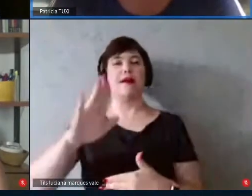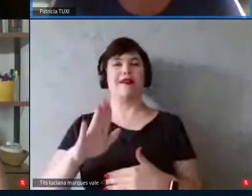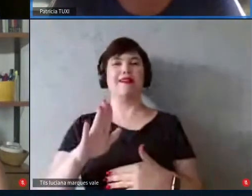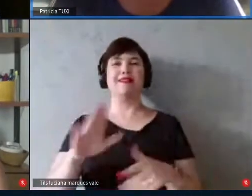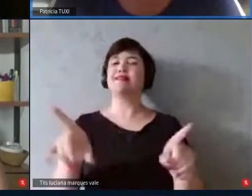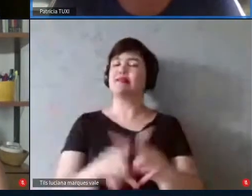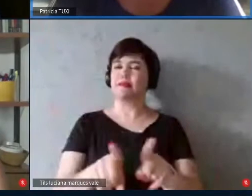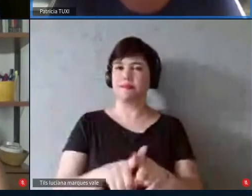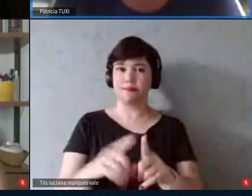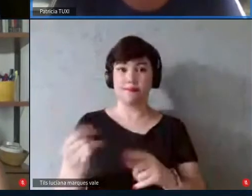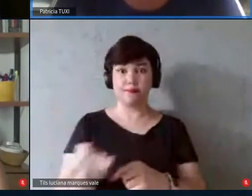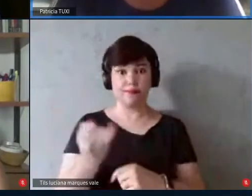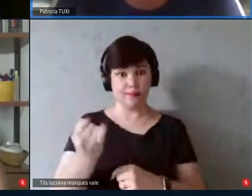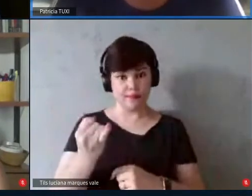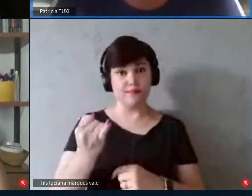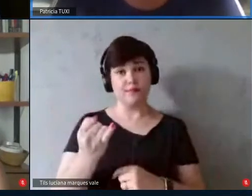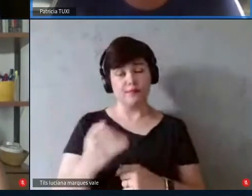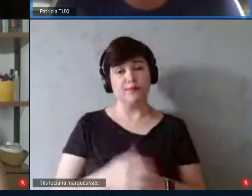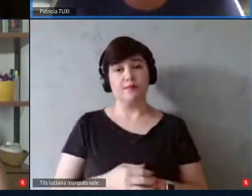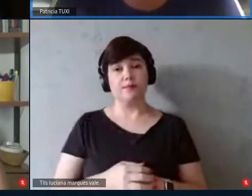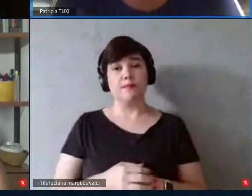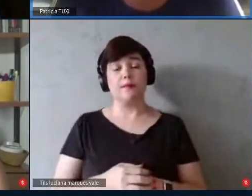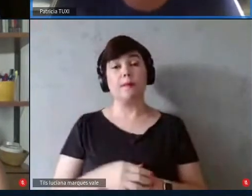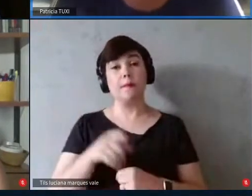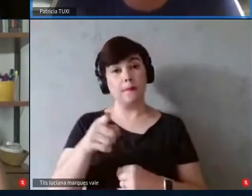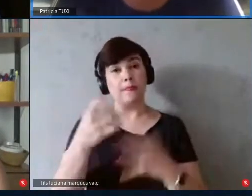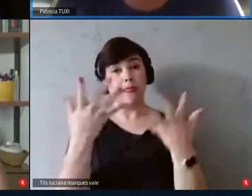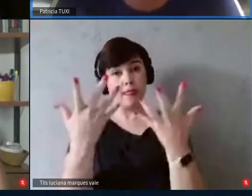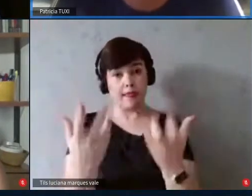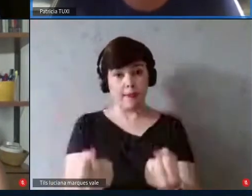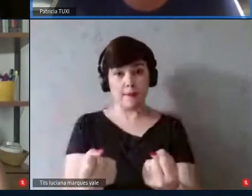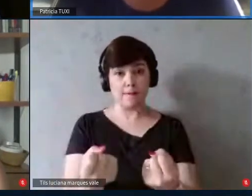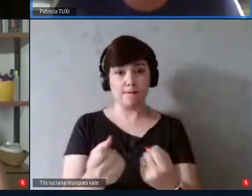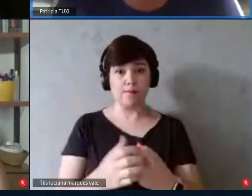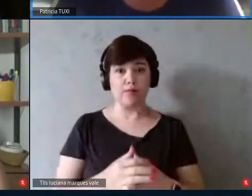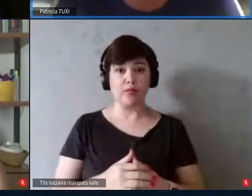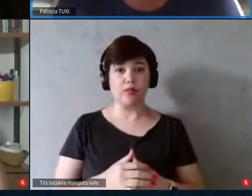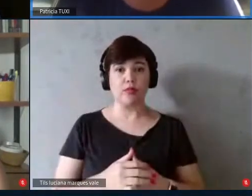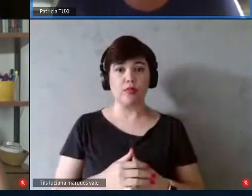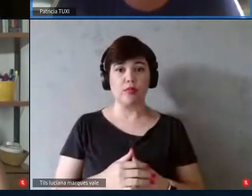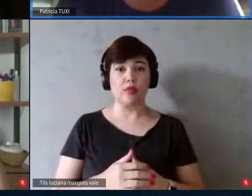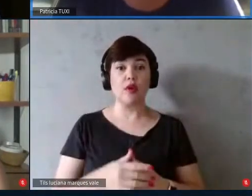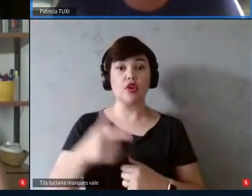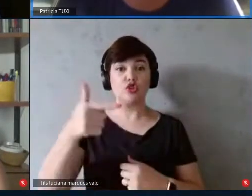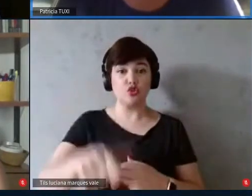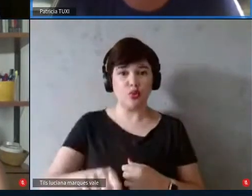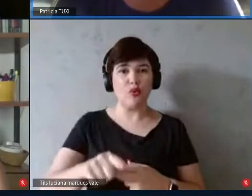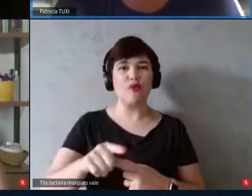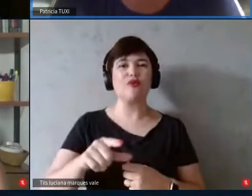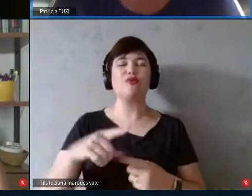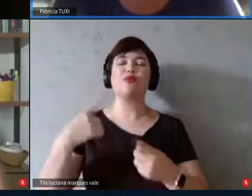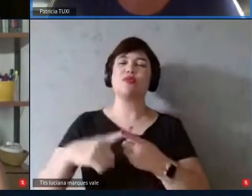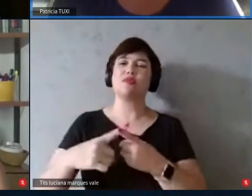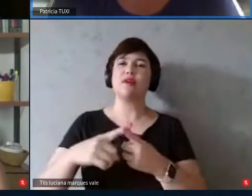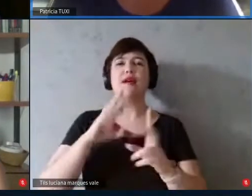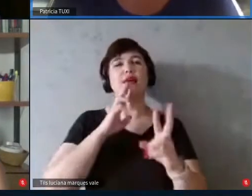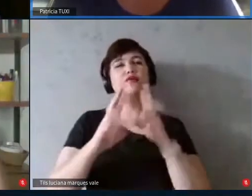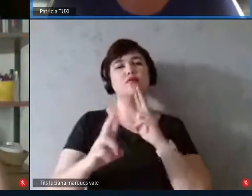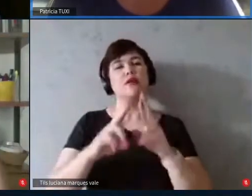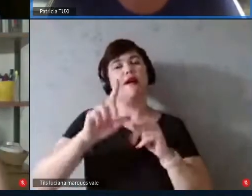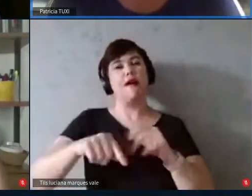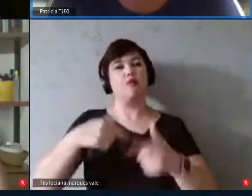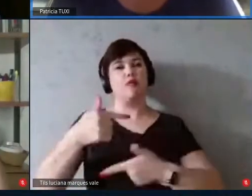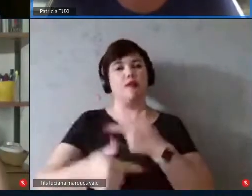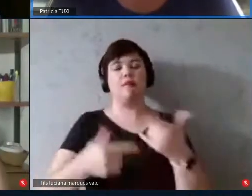muito significativo, e que você aceitou, né, mais uma vez uma empreitada, e o resultado é um trabalho